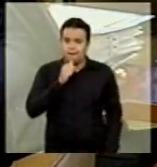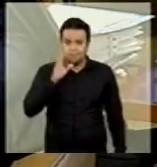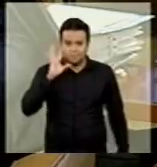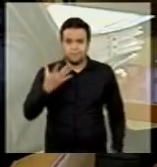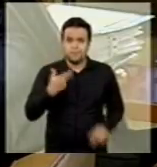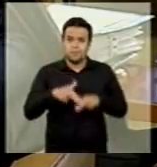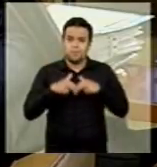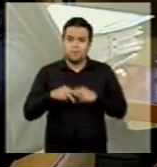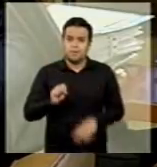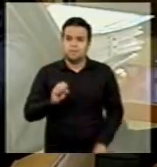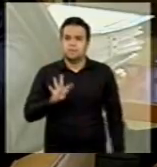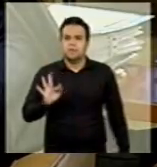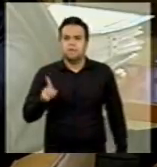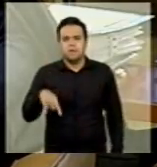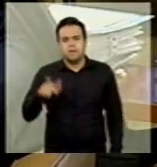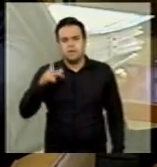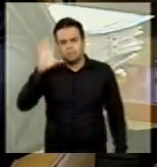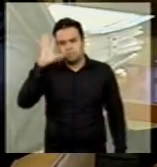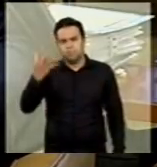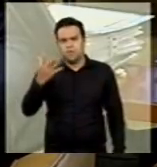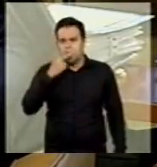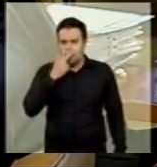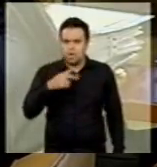Supremo Tribunal Federal foi de junho, salvo engano, de